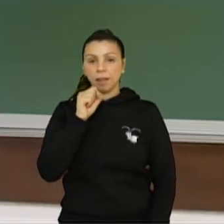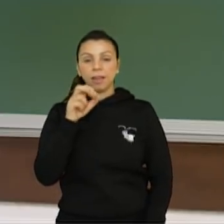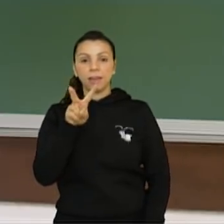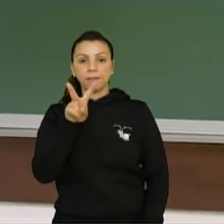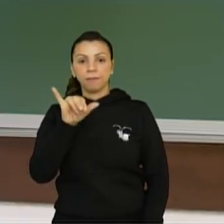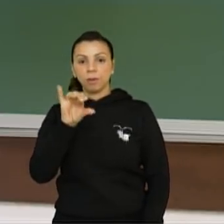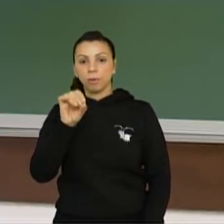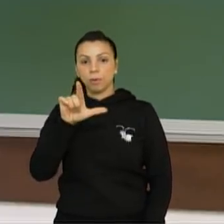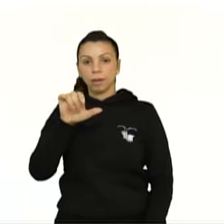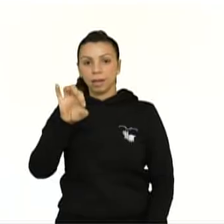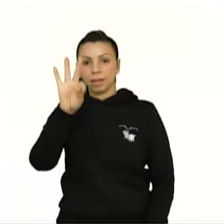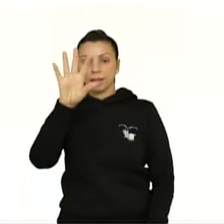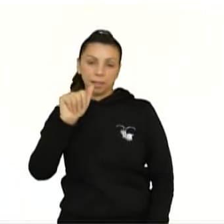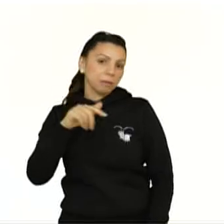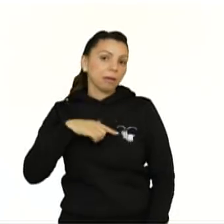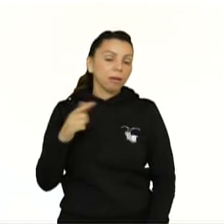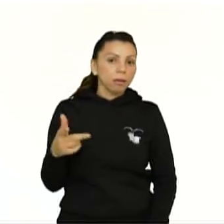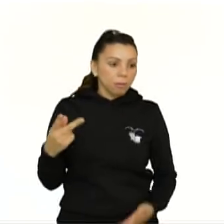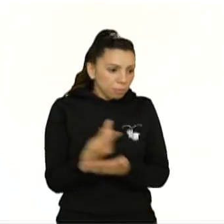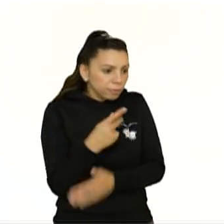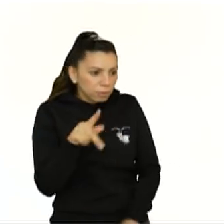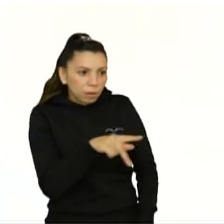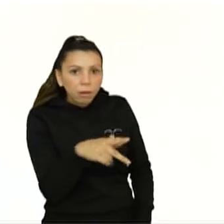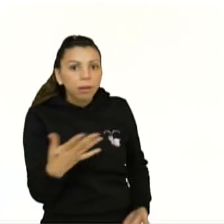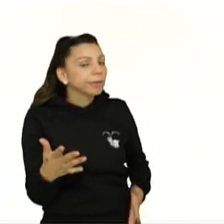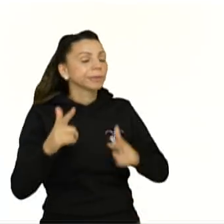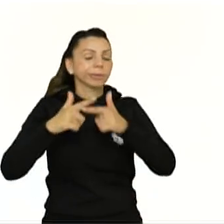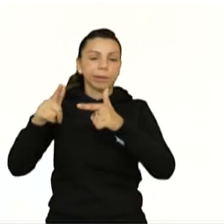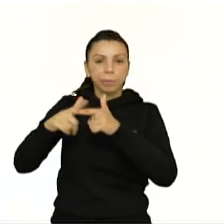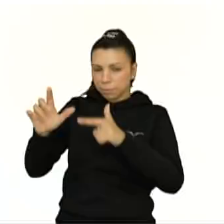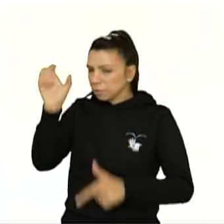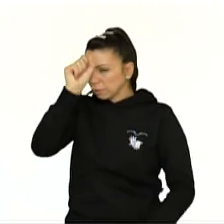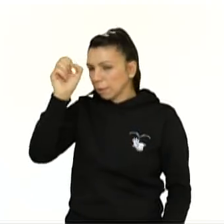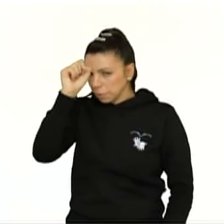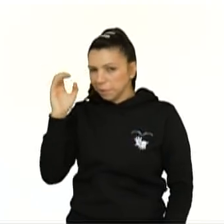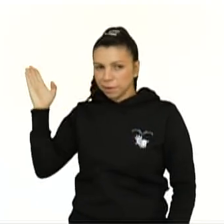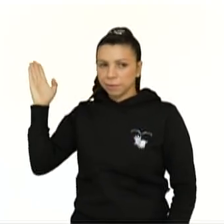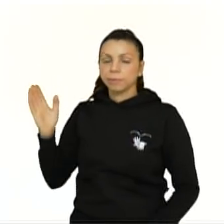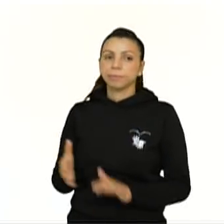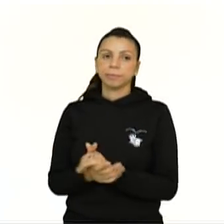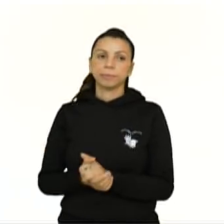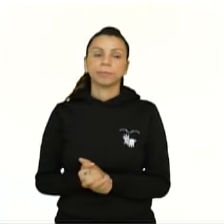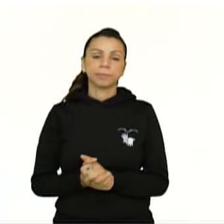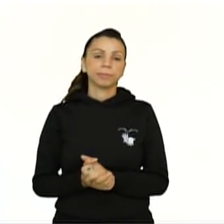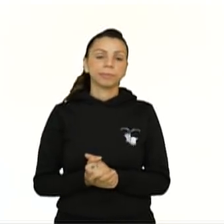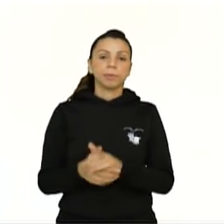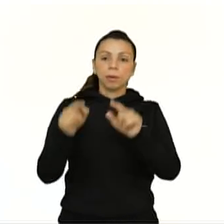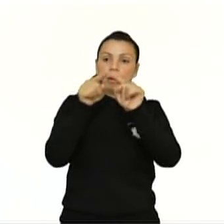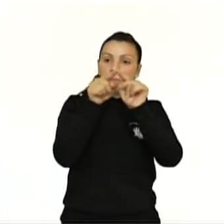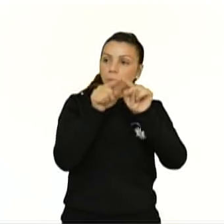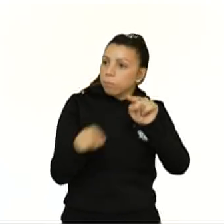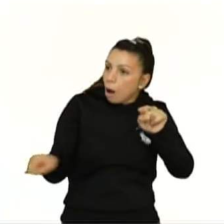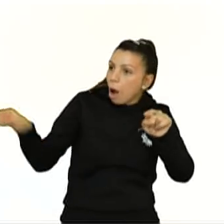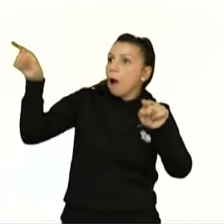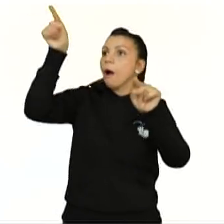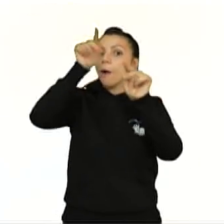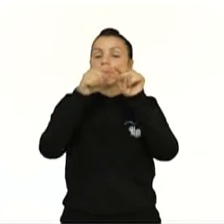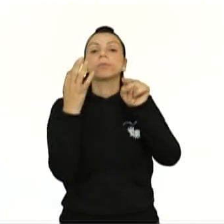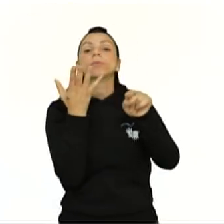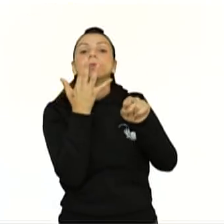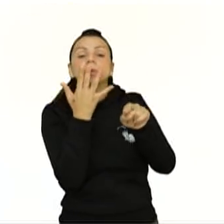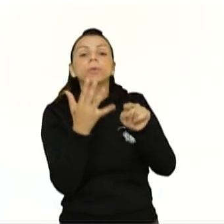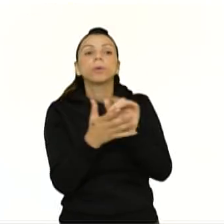É nesse erro aí que você já está aprendendo aí já o que é o correto, tá? Bem, aí nós vamos ver o ciclo cromático, né? Através